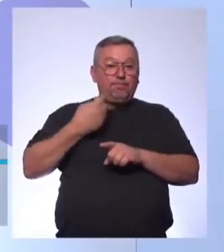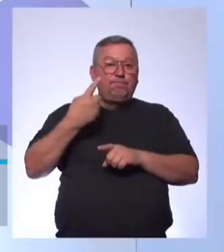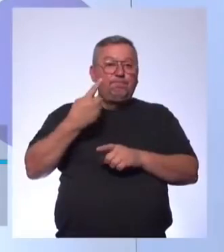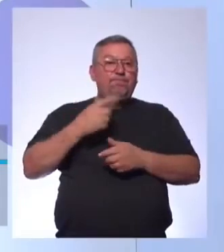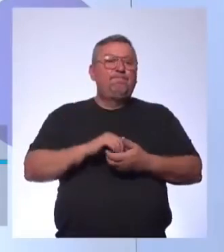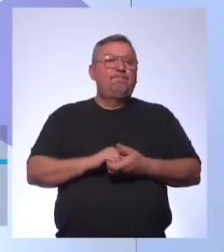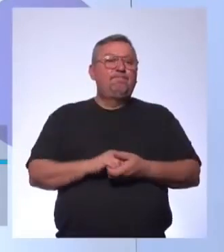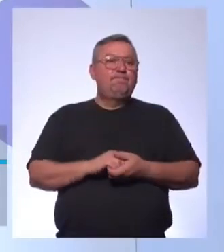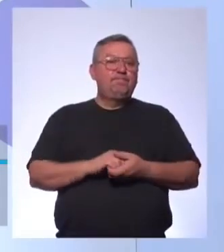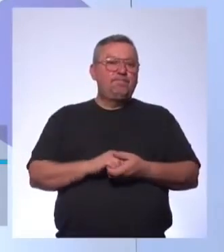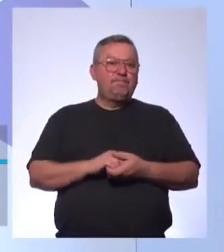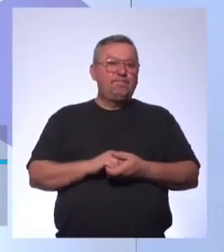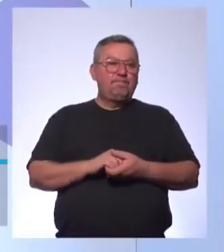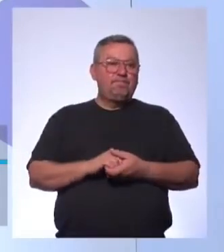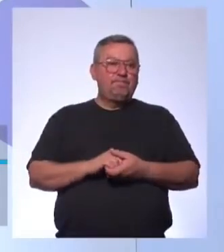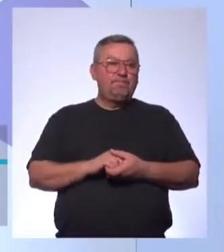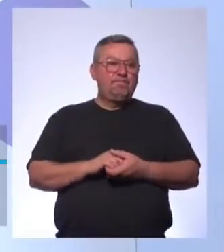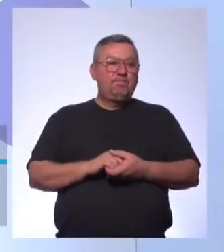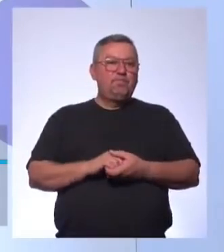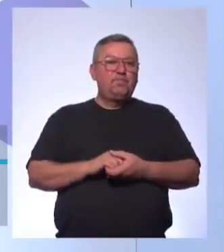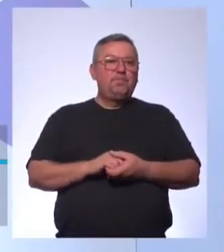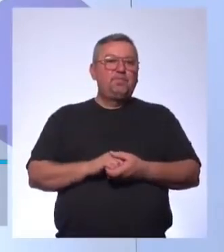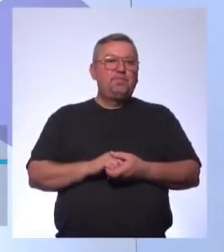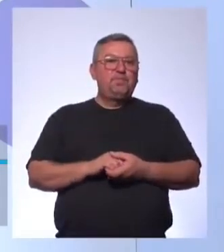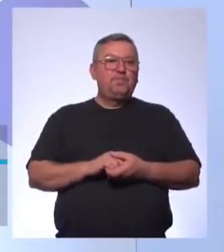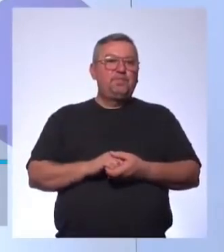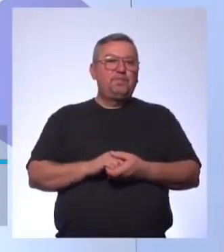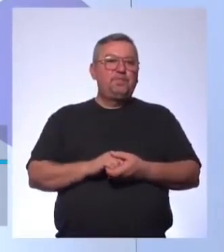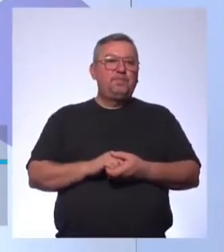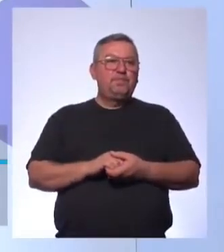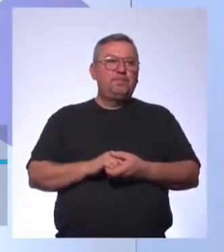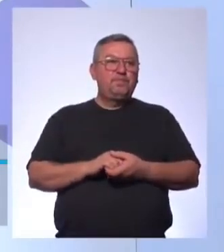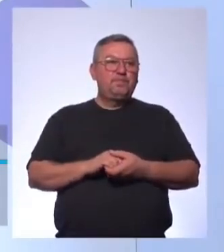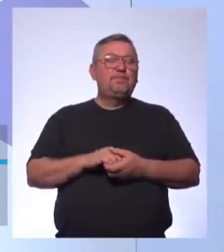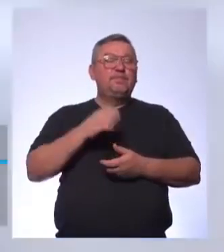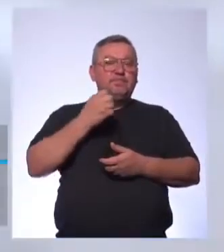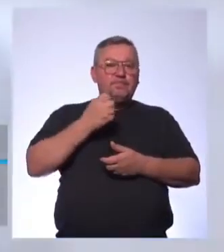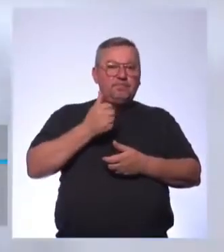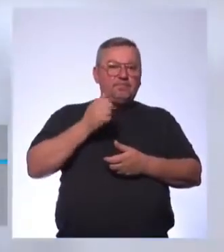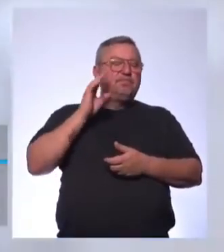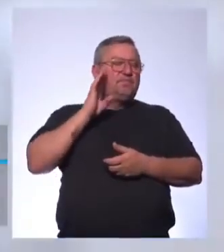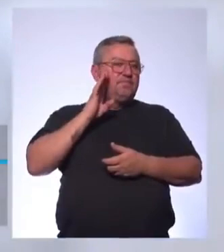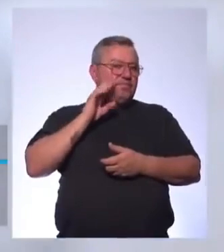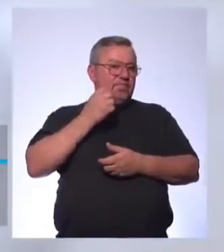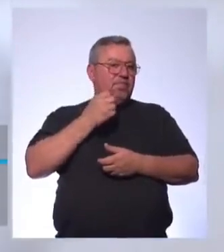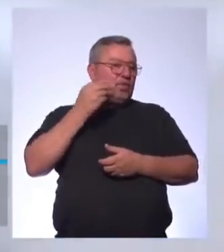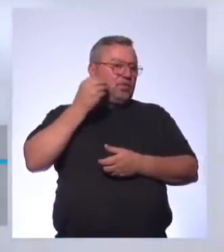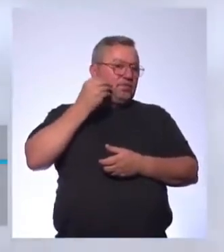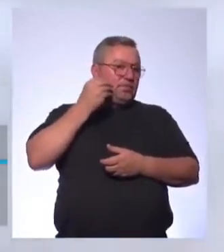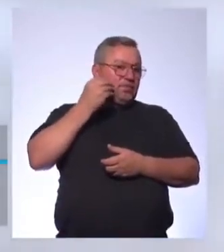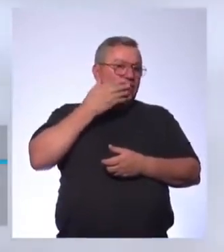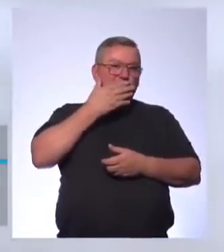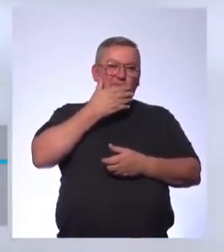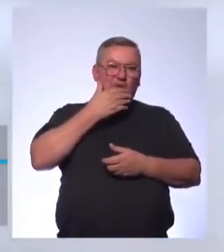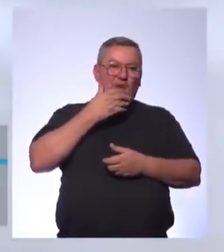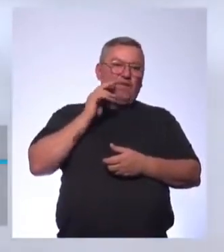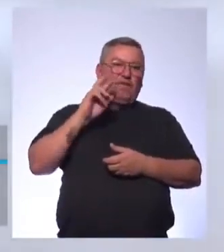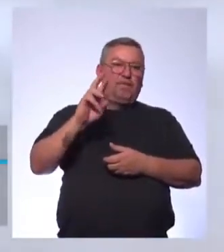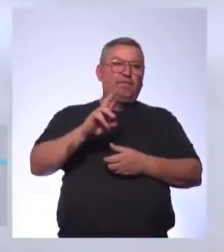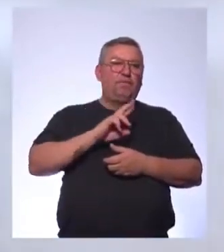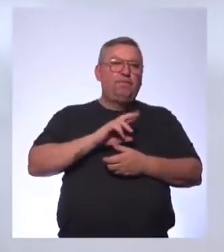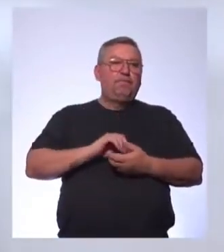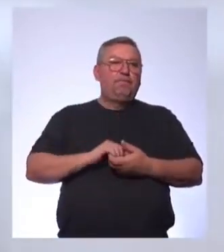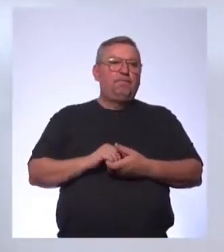is the Boha Cyclone, and 2, it's Cyclone Tropical. Muito bem. Olha, boa tentativa. Vamos aqui pôr a resposta